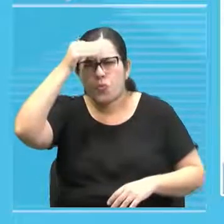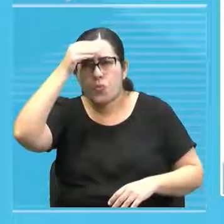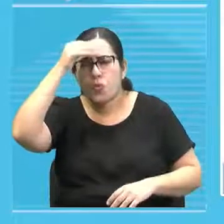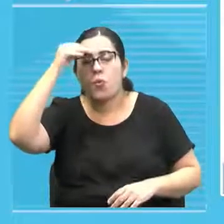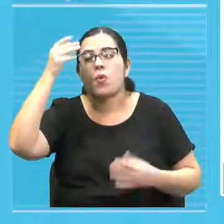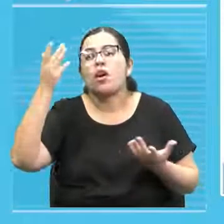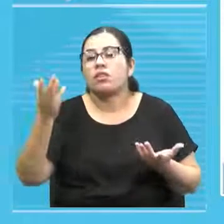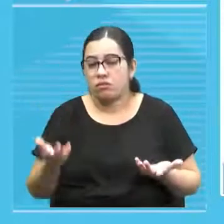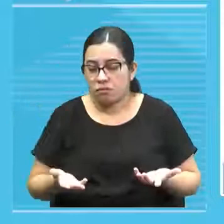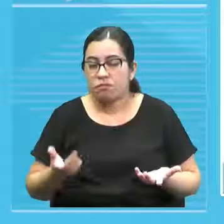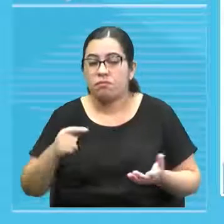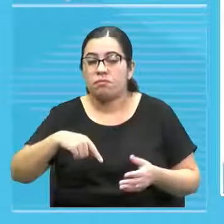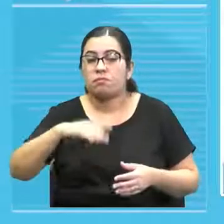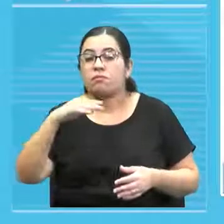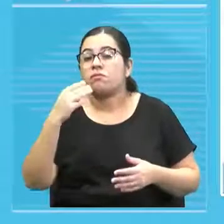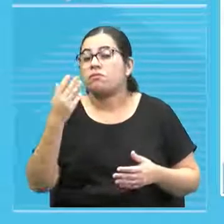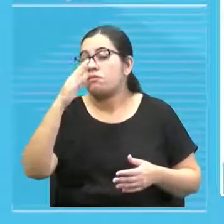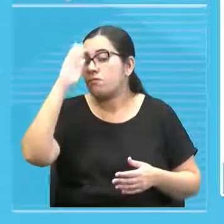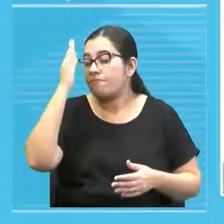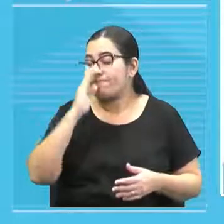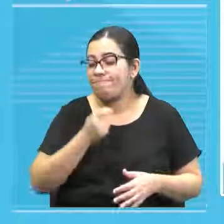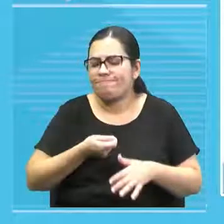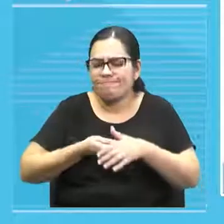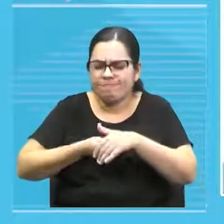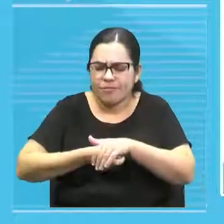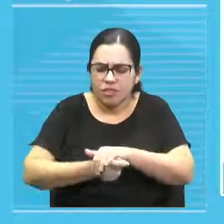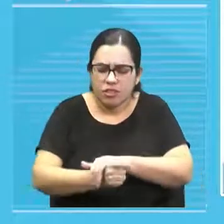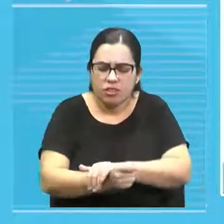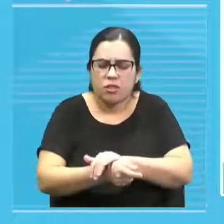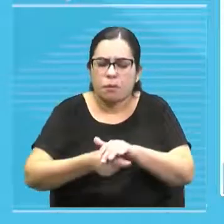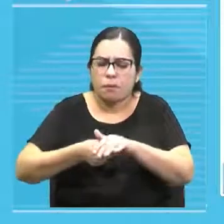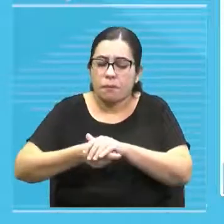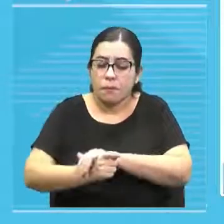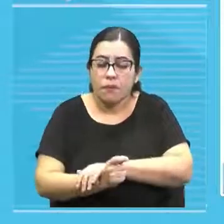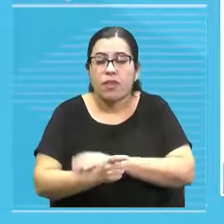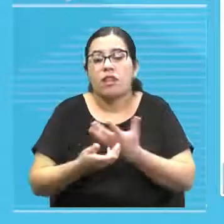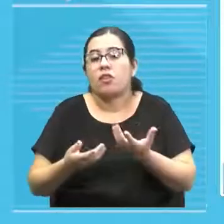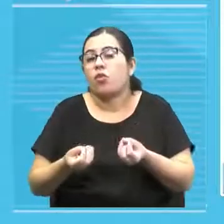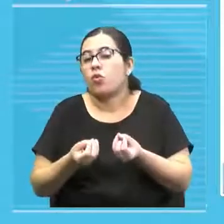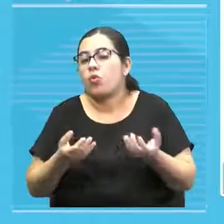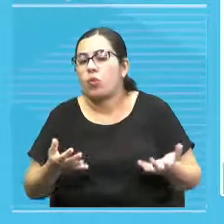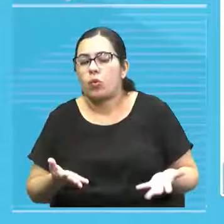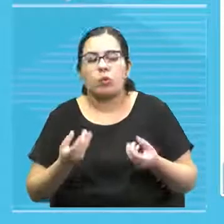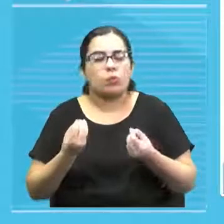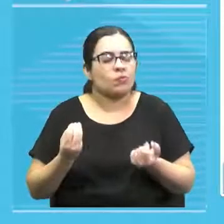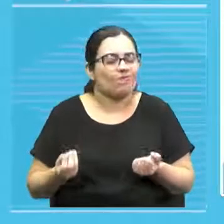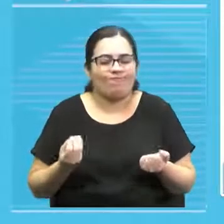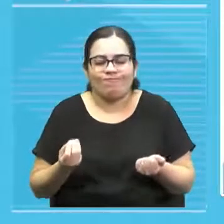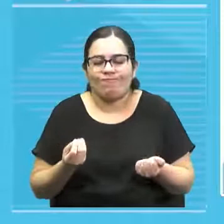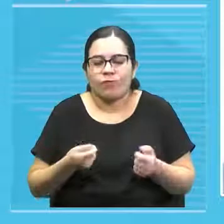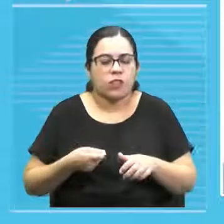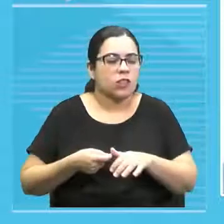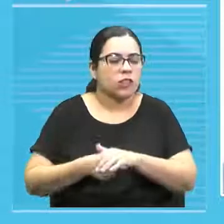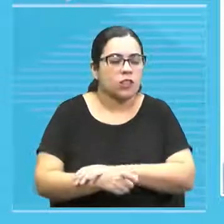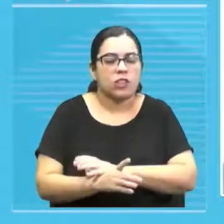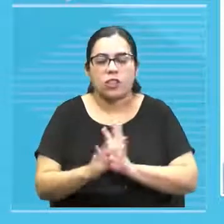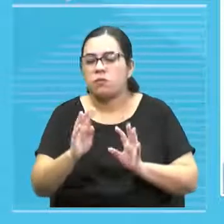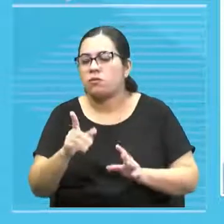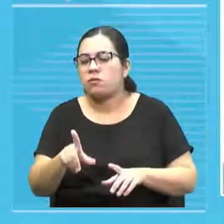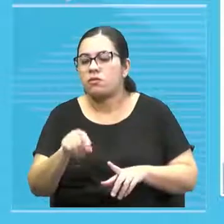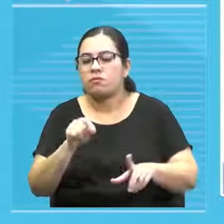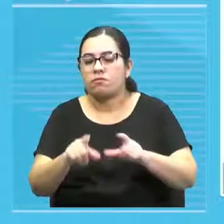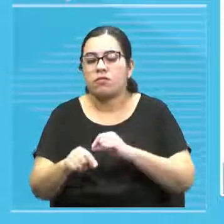está fazendo investimento na ele O Brasil precisa optar de quem é que ele vai adquirir a